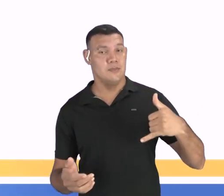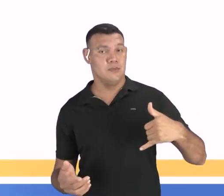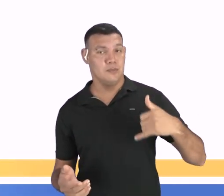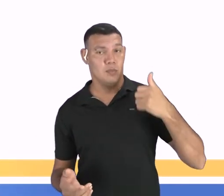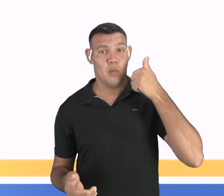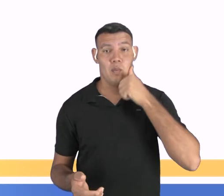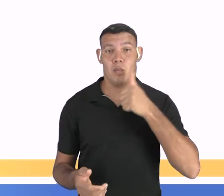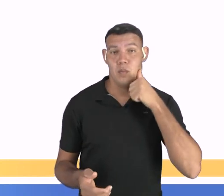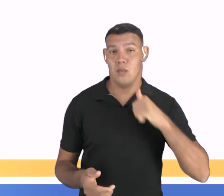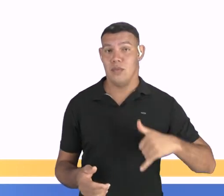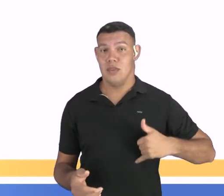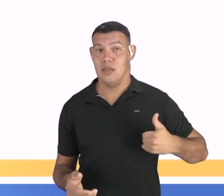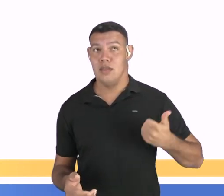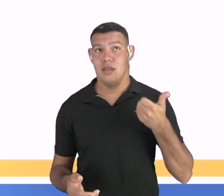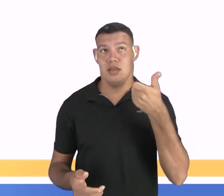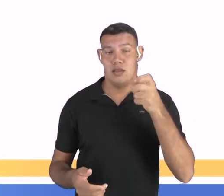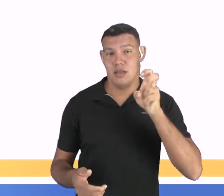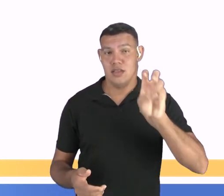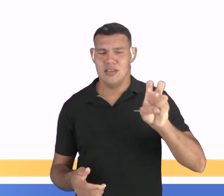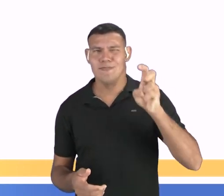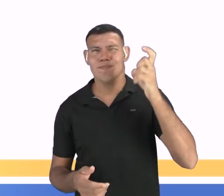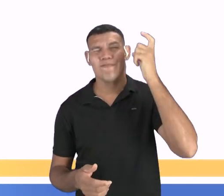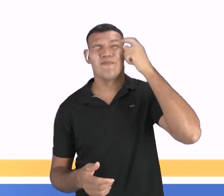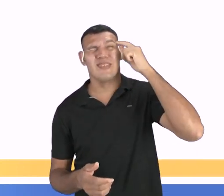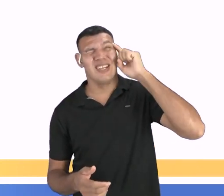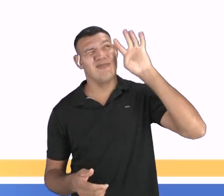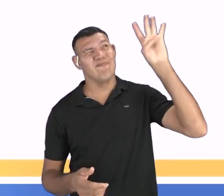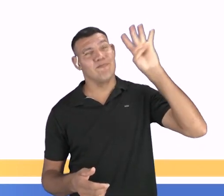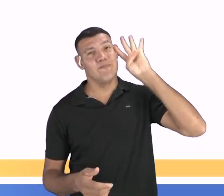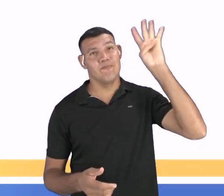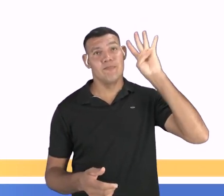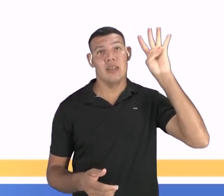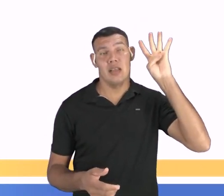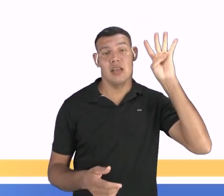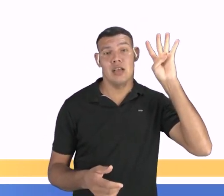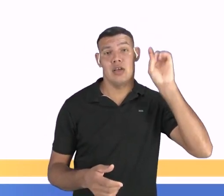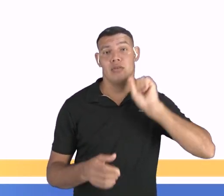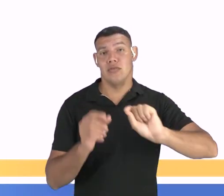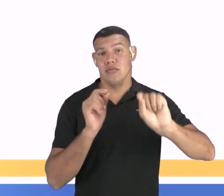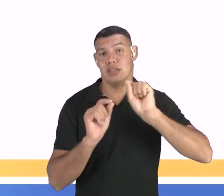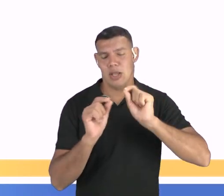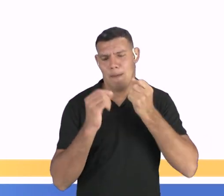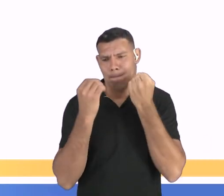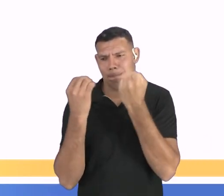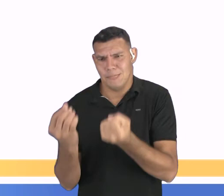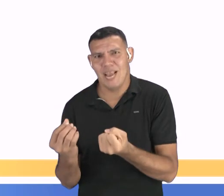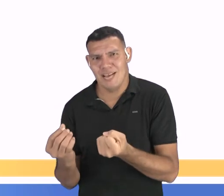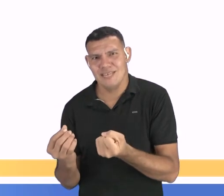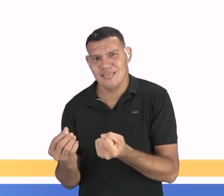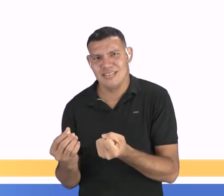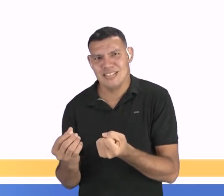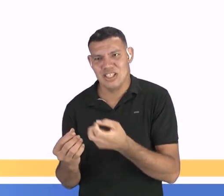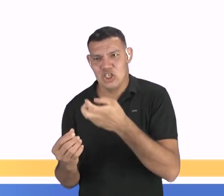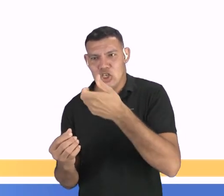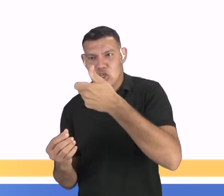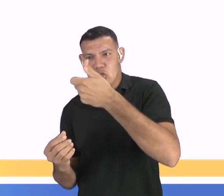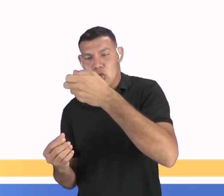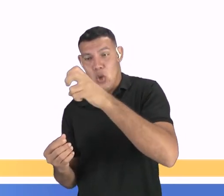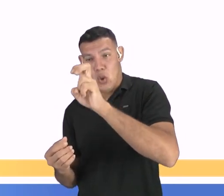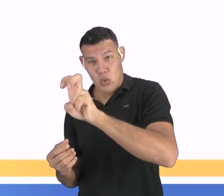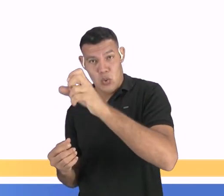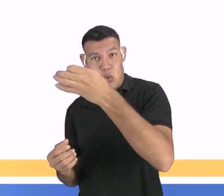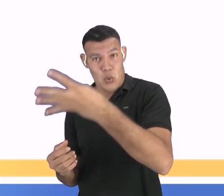quilos e reflete sobre o seu peso aos 30 anos de idade. Então, vamos observar aí duas grandezas. Nós temos as grandezas idade